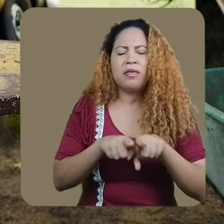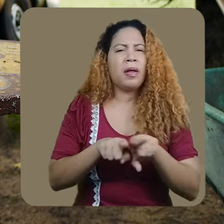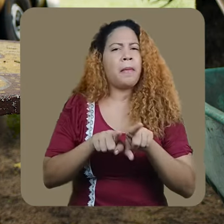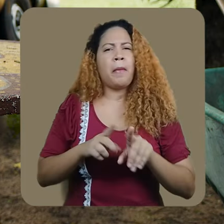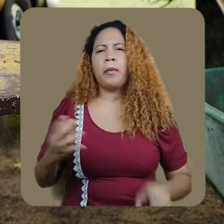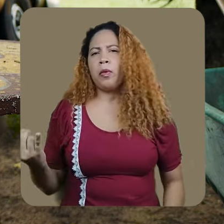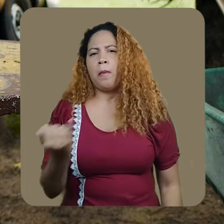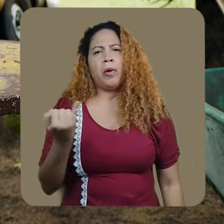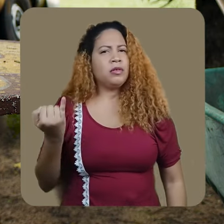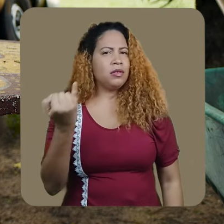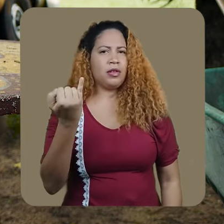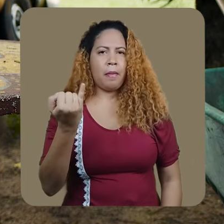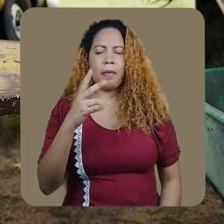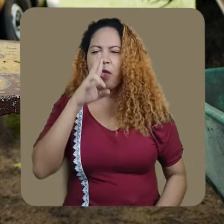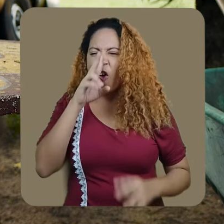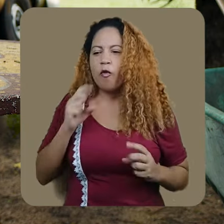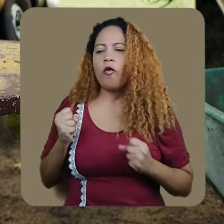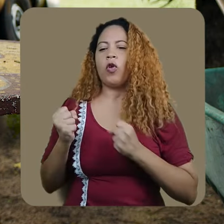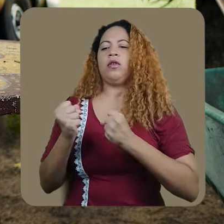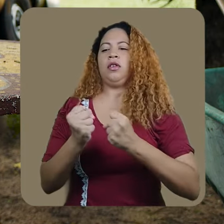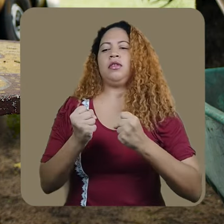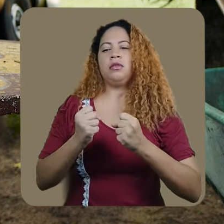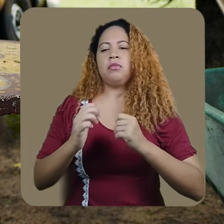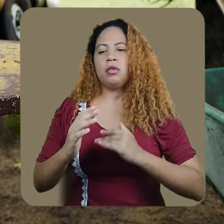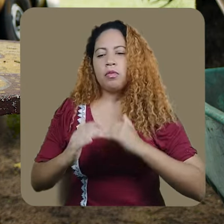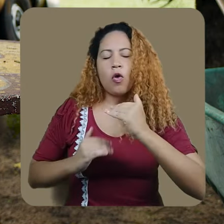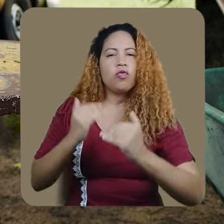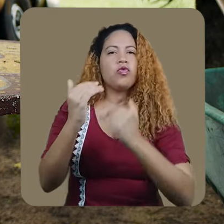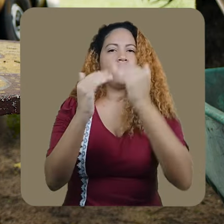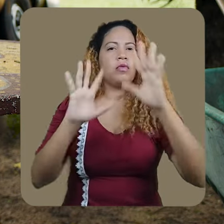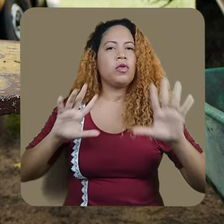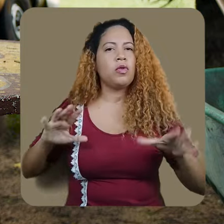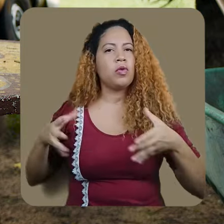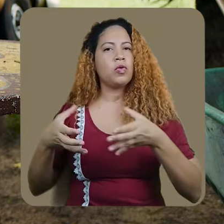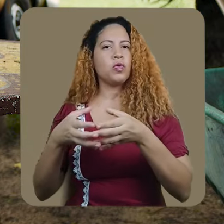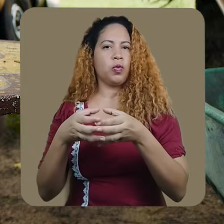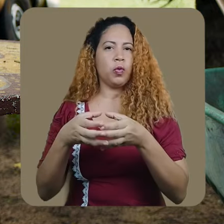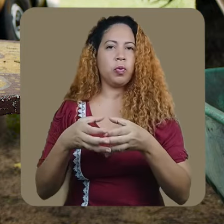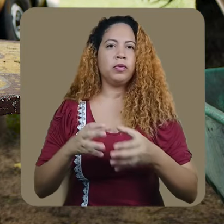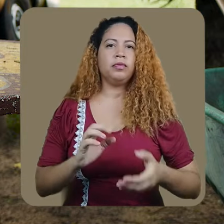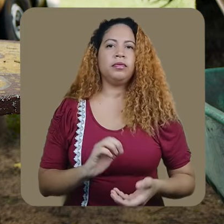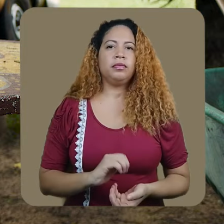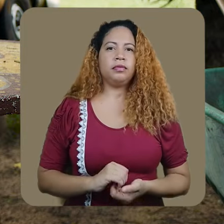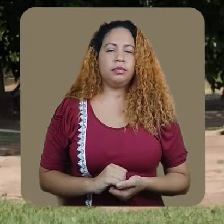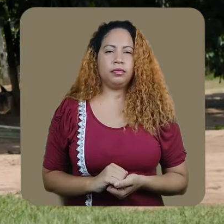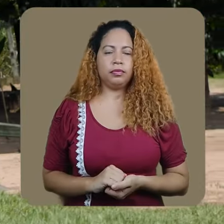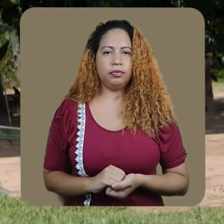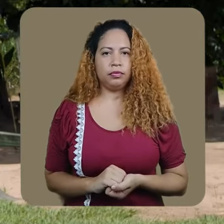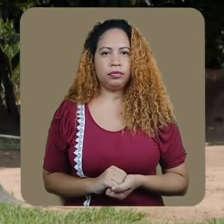espaço, que é essencial para esse fortalecimento e construção contínua da nossa rede.